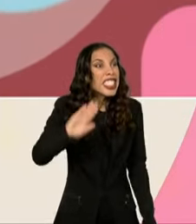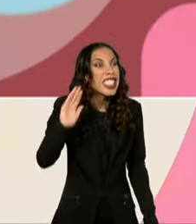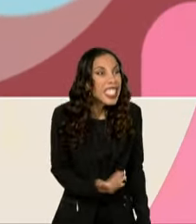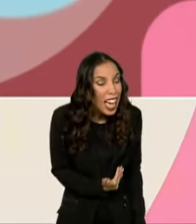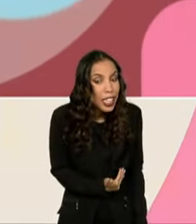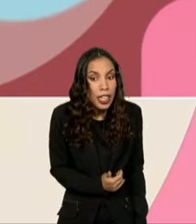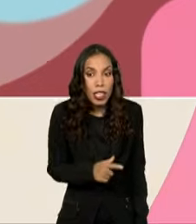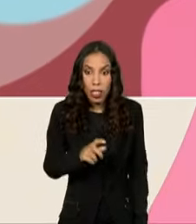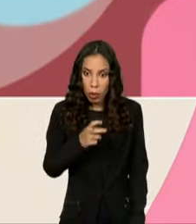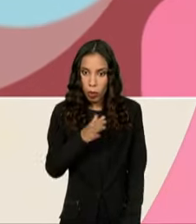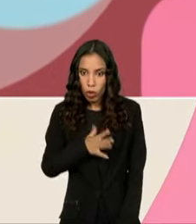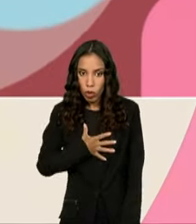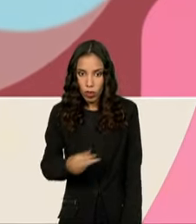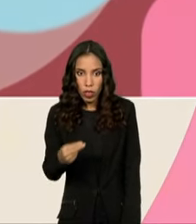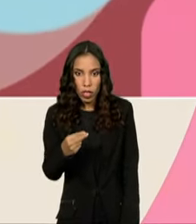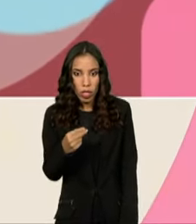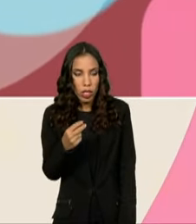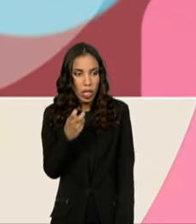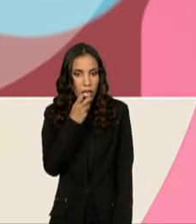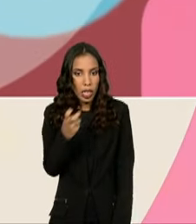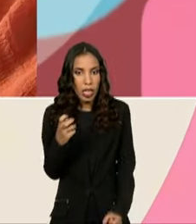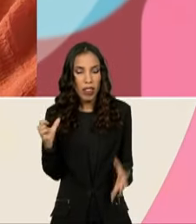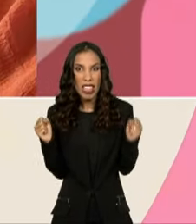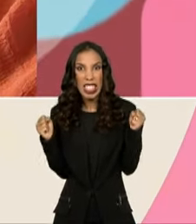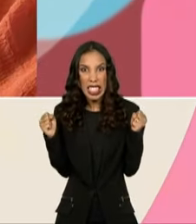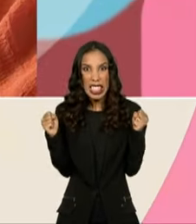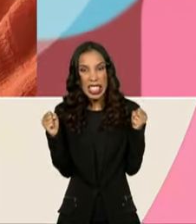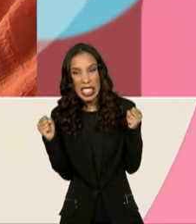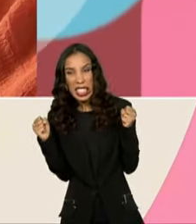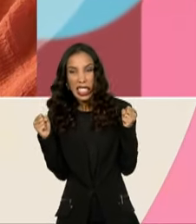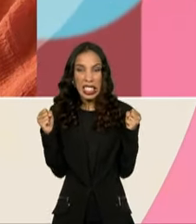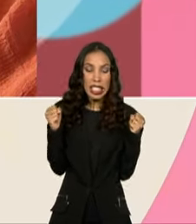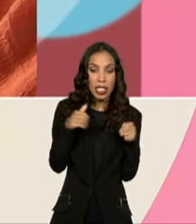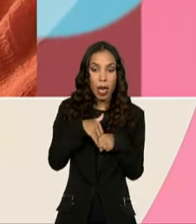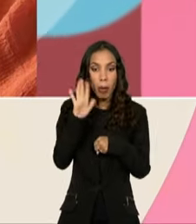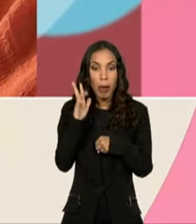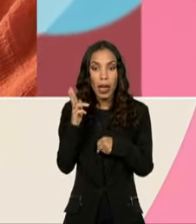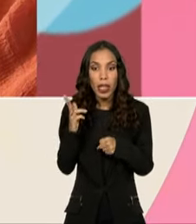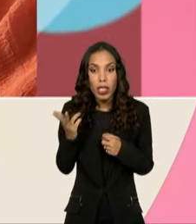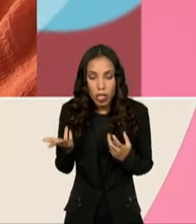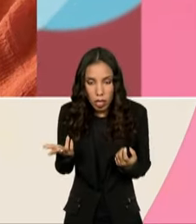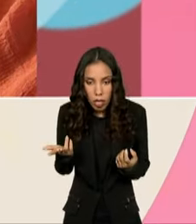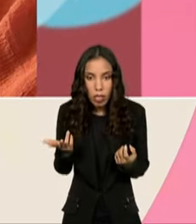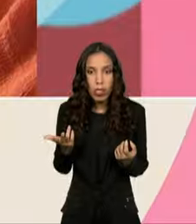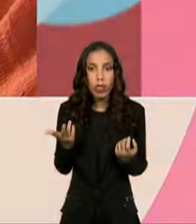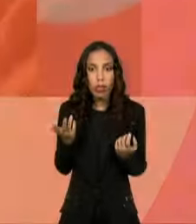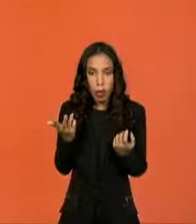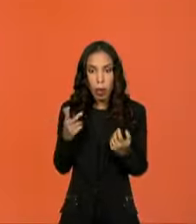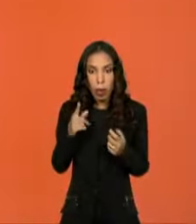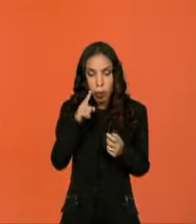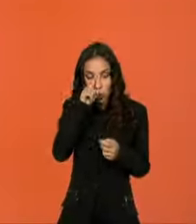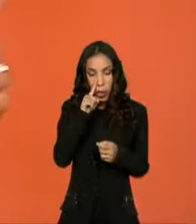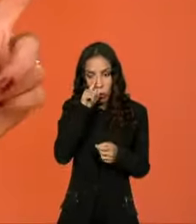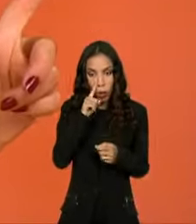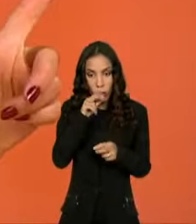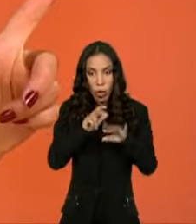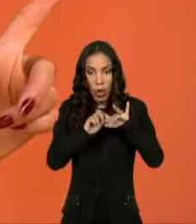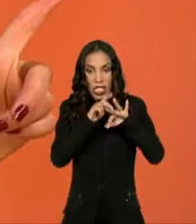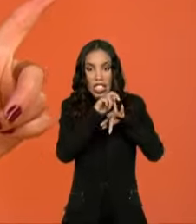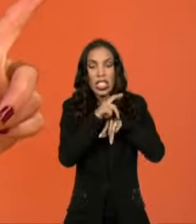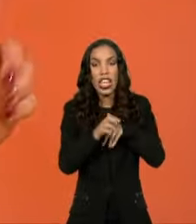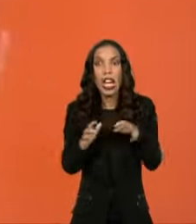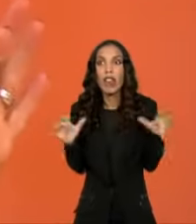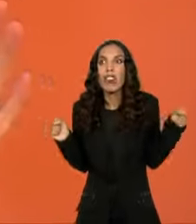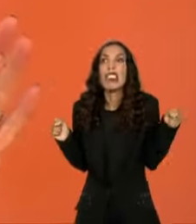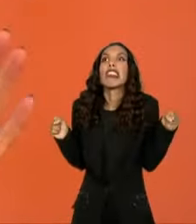mãe. E eu lá. Aí agora não, entendeu? E eu, nesse dia, agarrada na escada, de colete, tá, gente? Só pra vocês terem uma